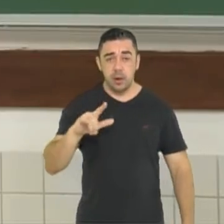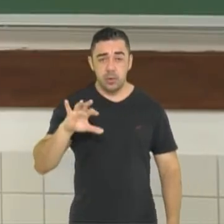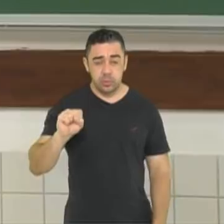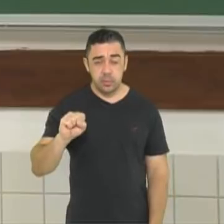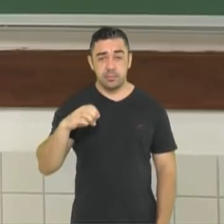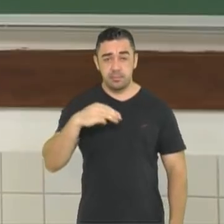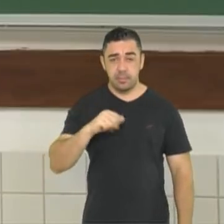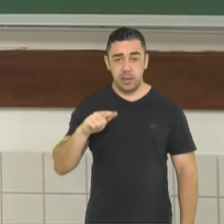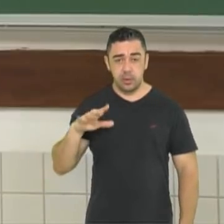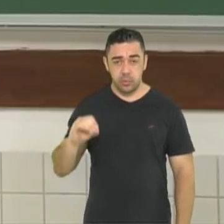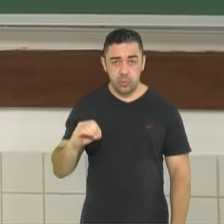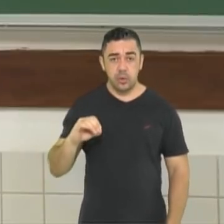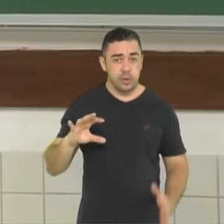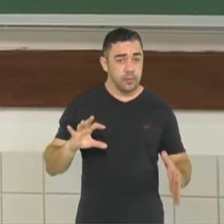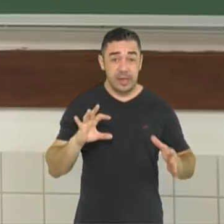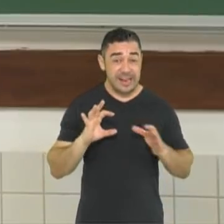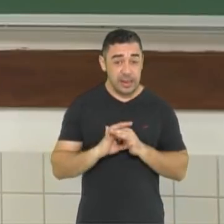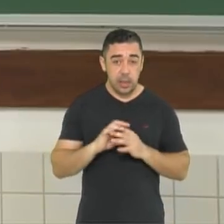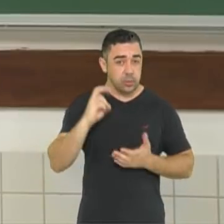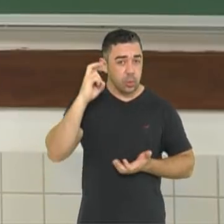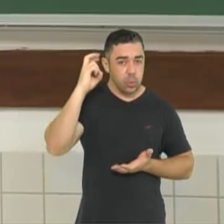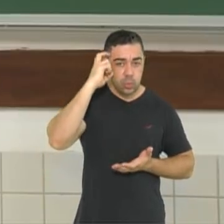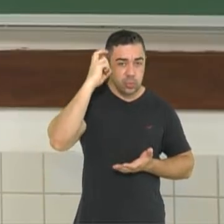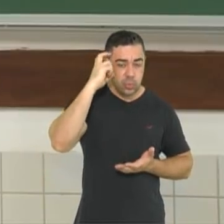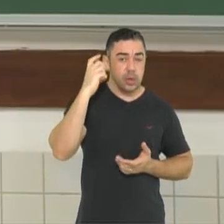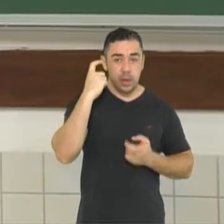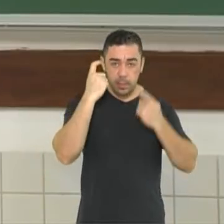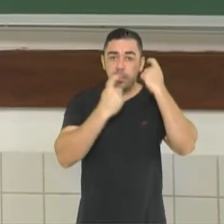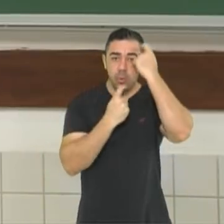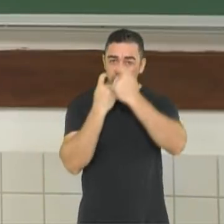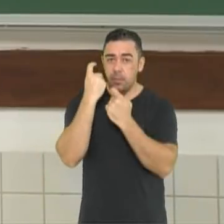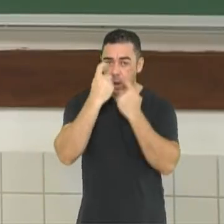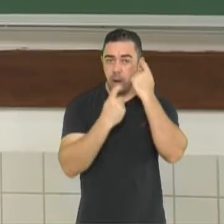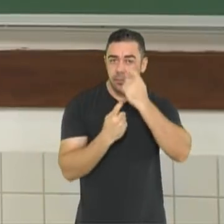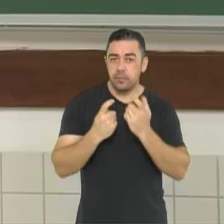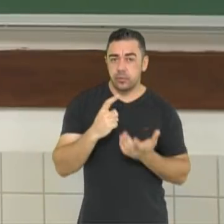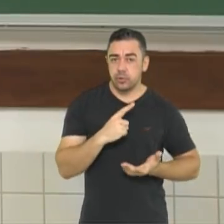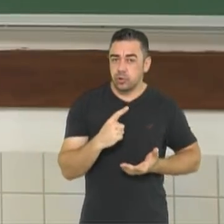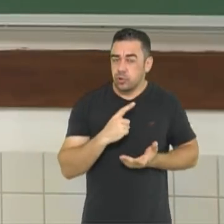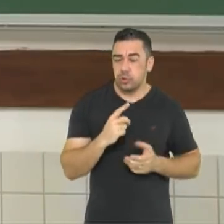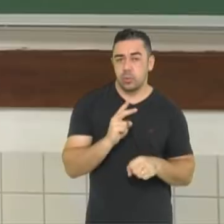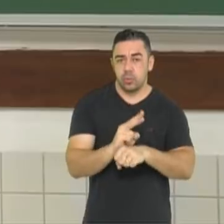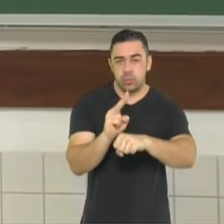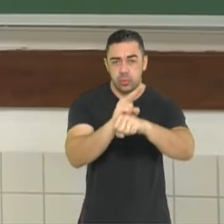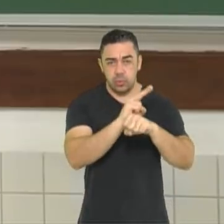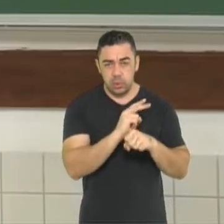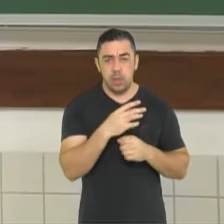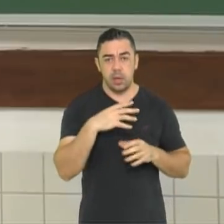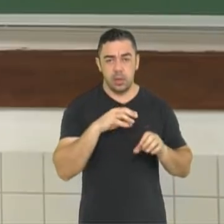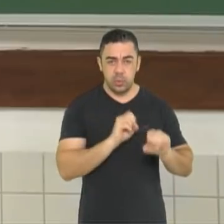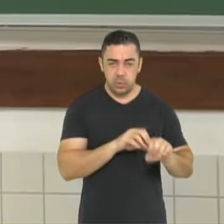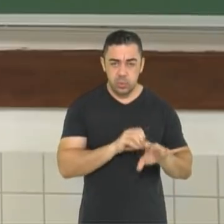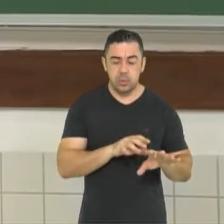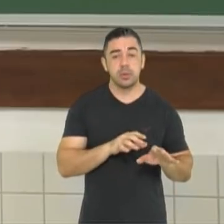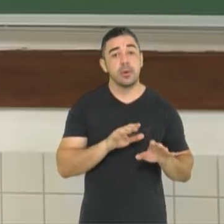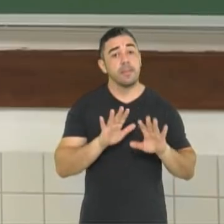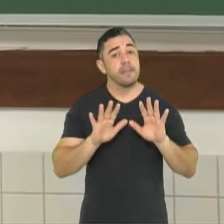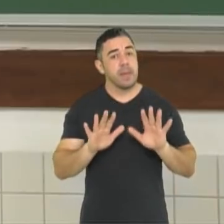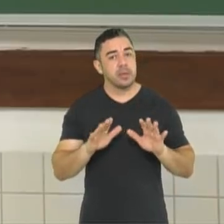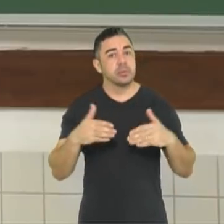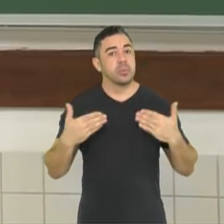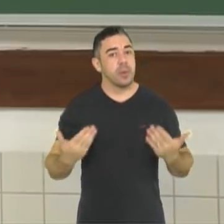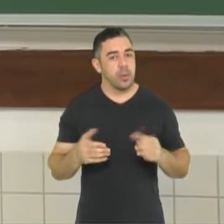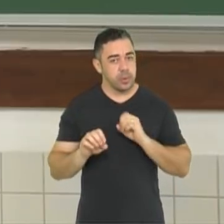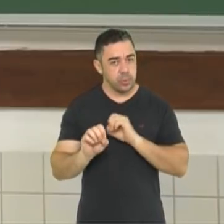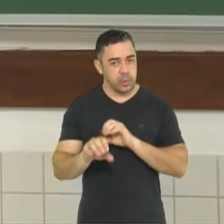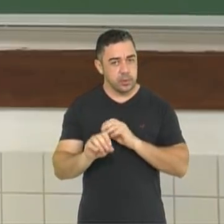assim, muito ligado à cultura, um cara que se preocupava, né, em cuidar com a educação e tudo mais. Mas para quais